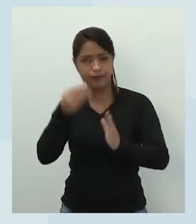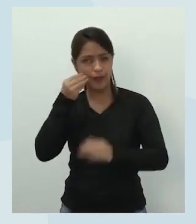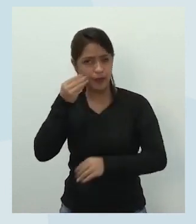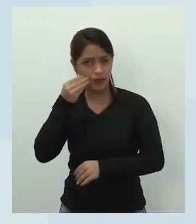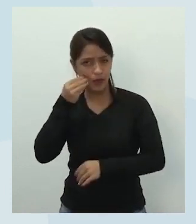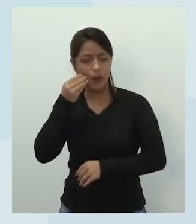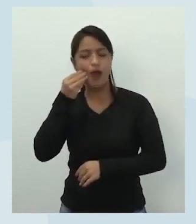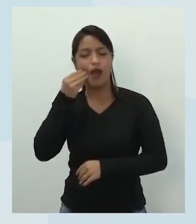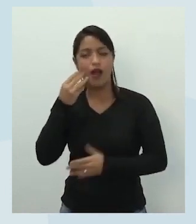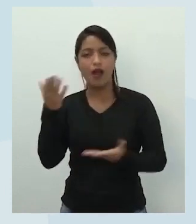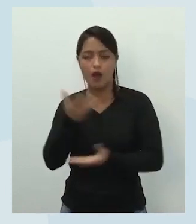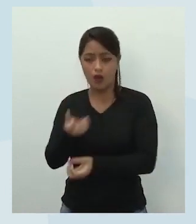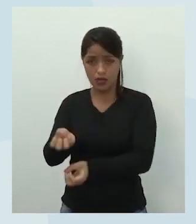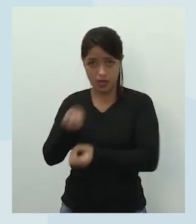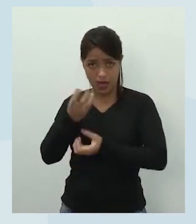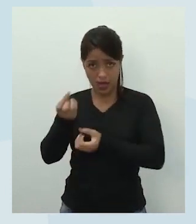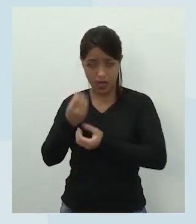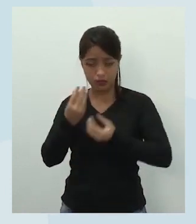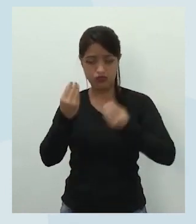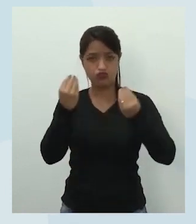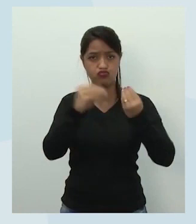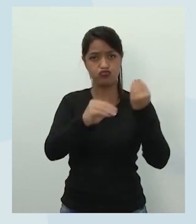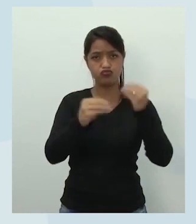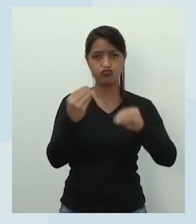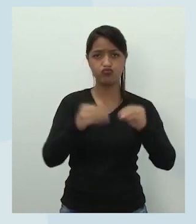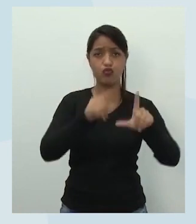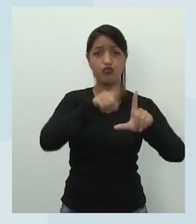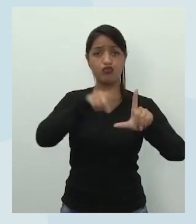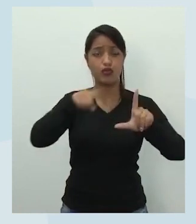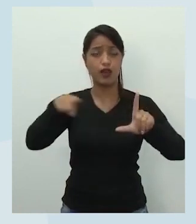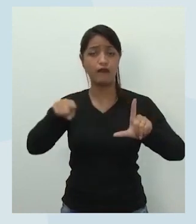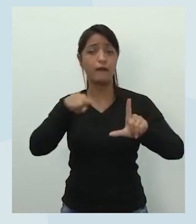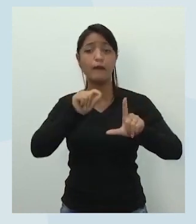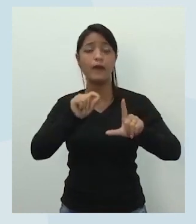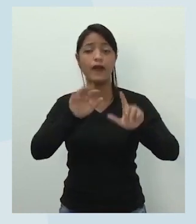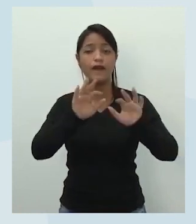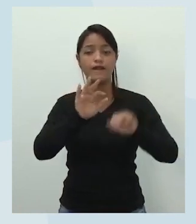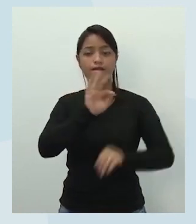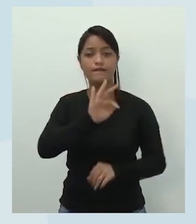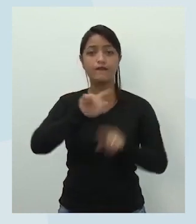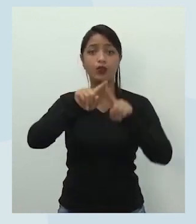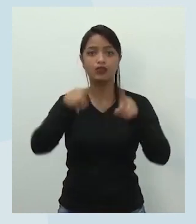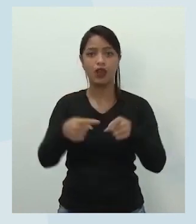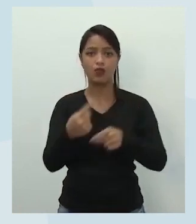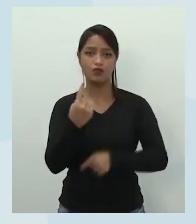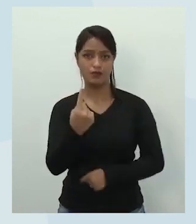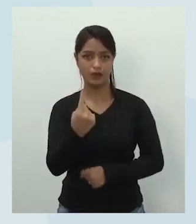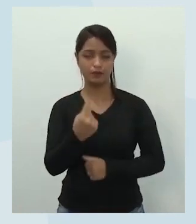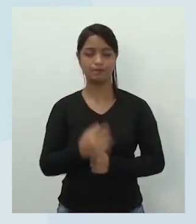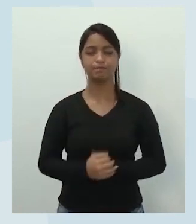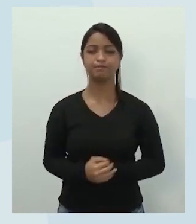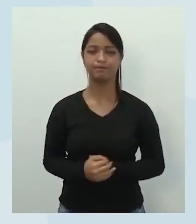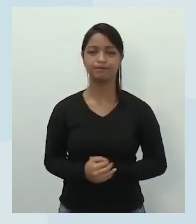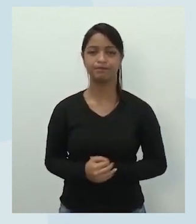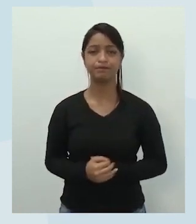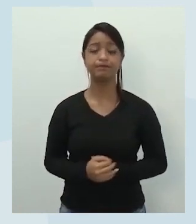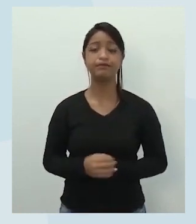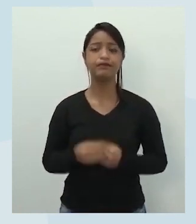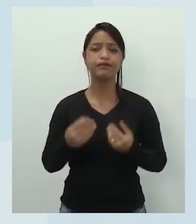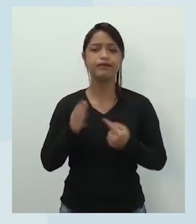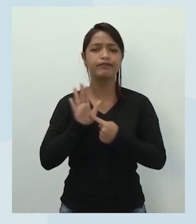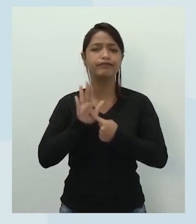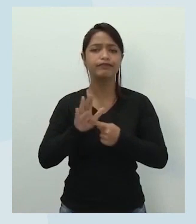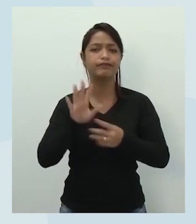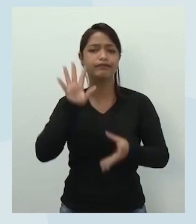os dados para o gráfico da função de primeiro grau, mostrando essa inter-relação da ciência